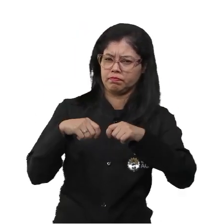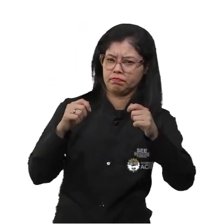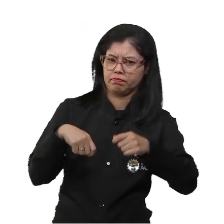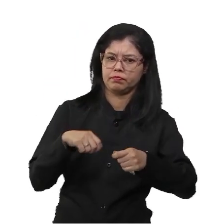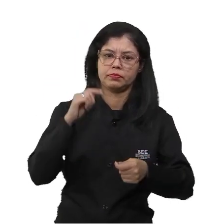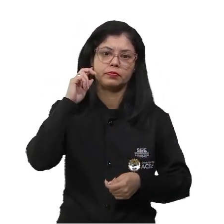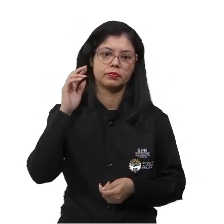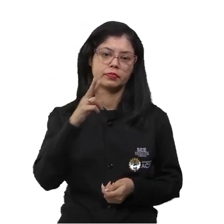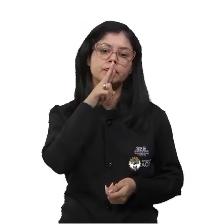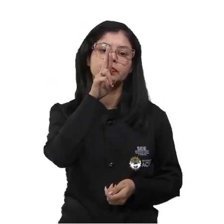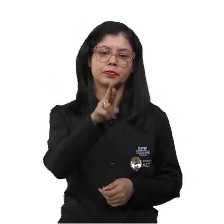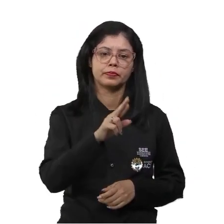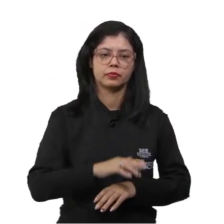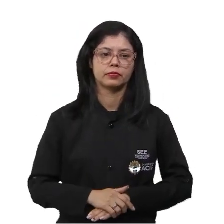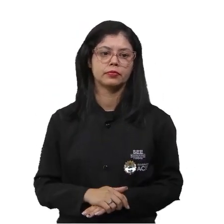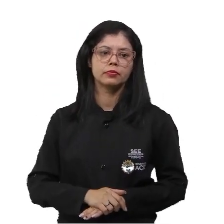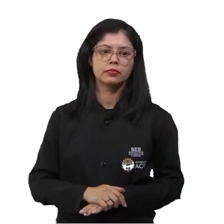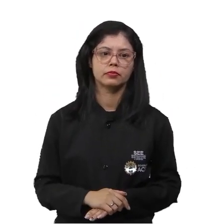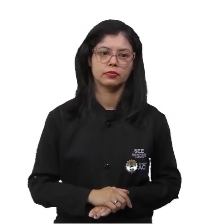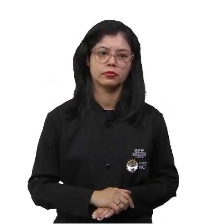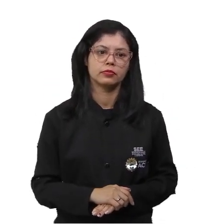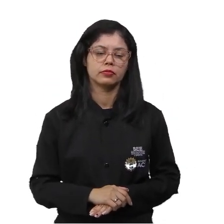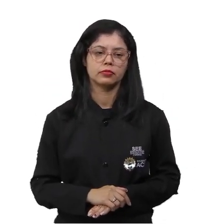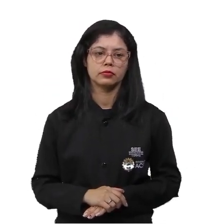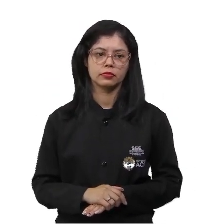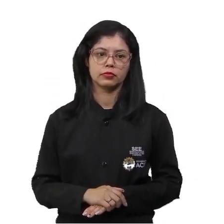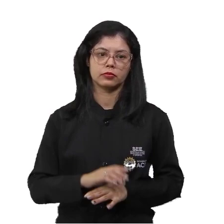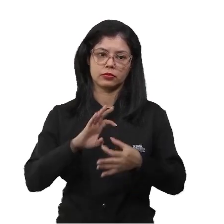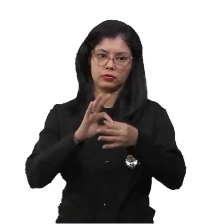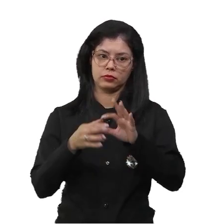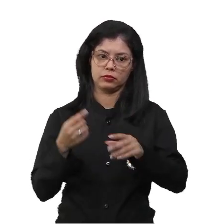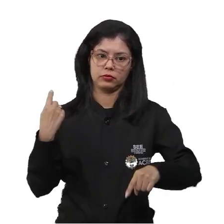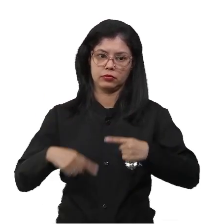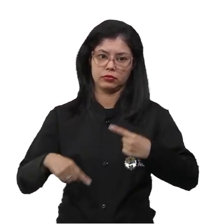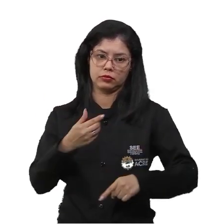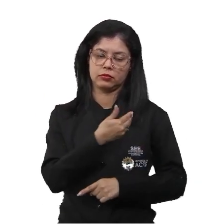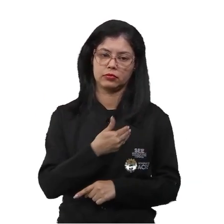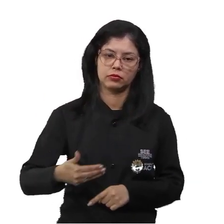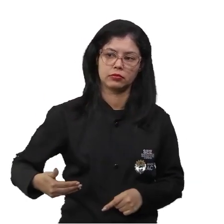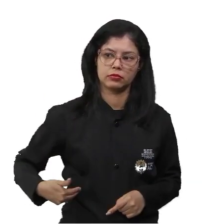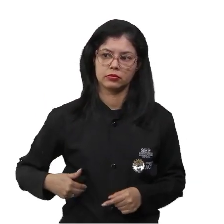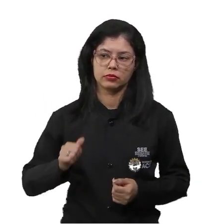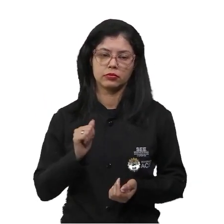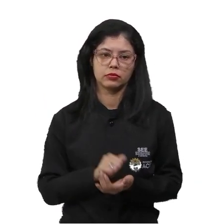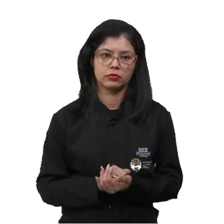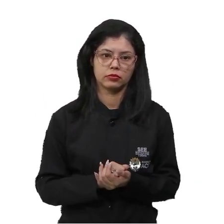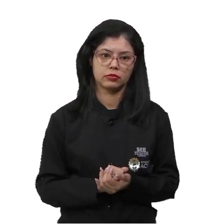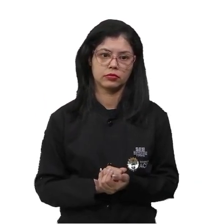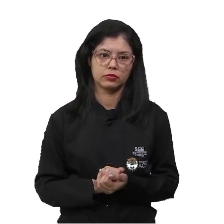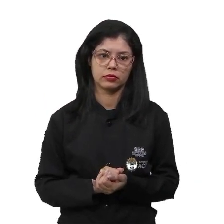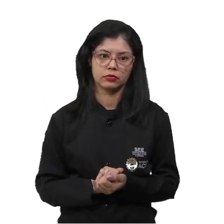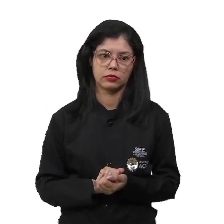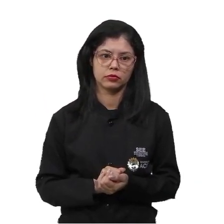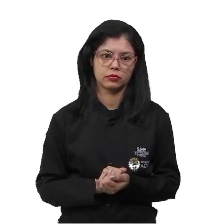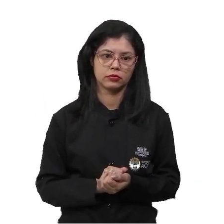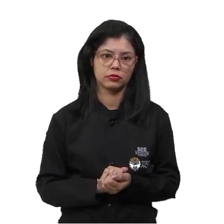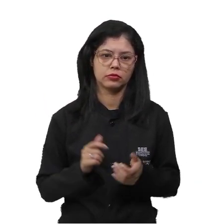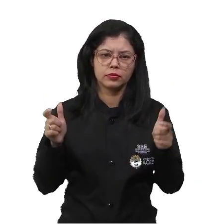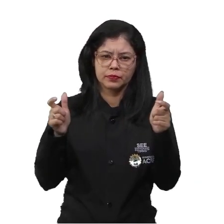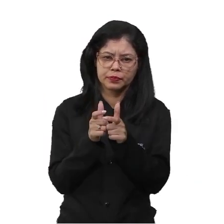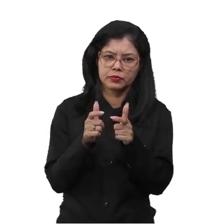possibilidades de resposta. Nesse contexto, as políticas públicas